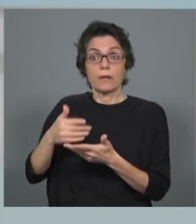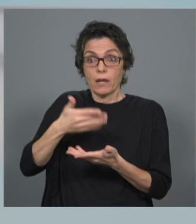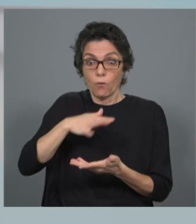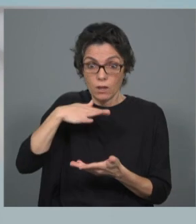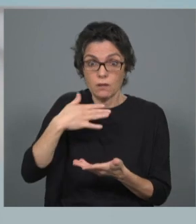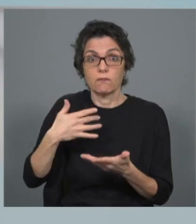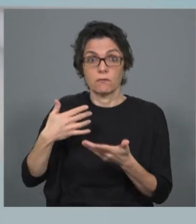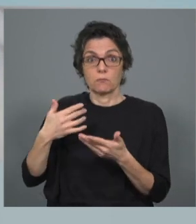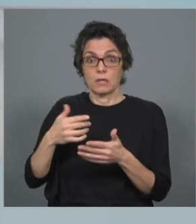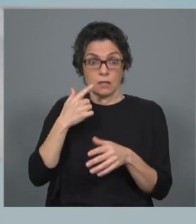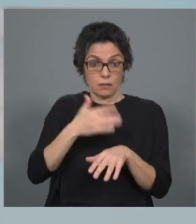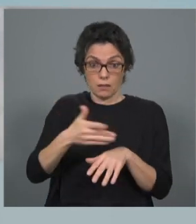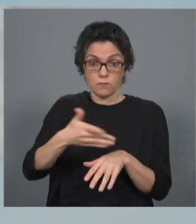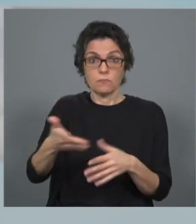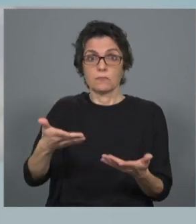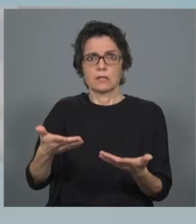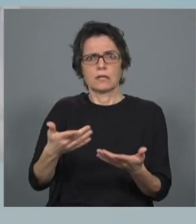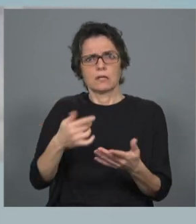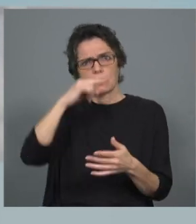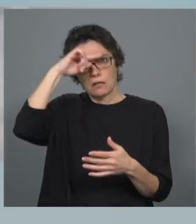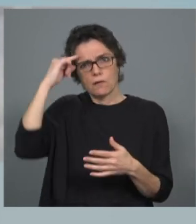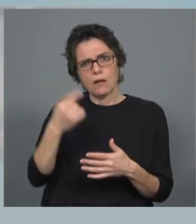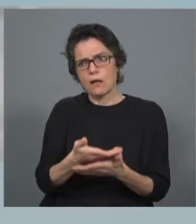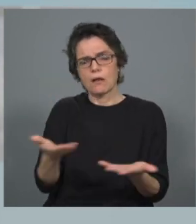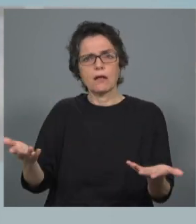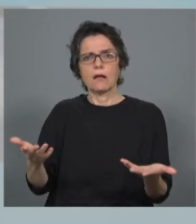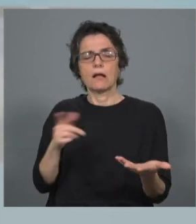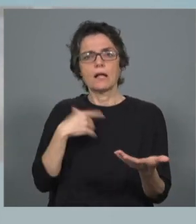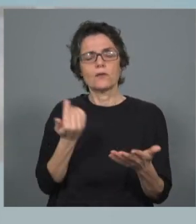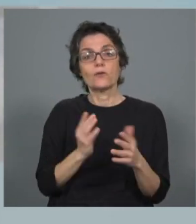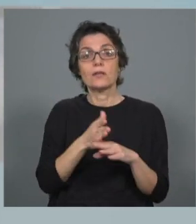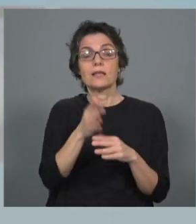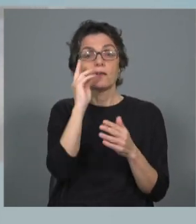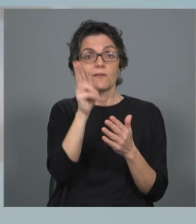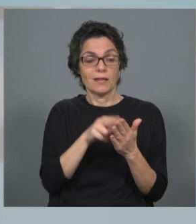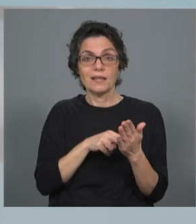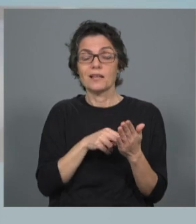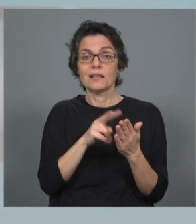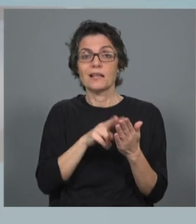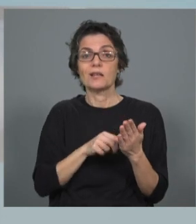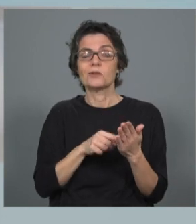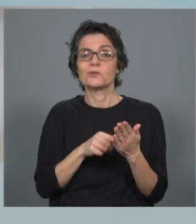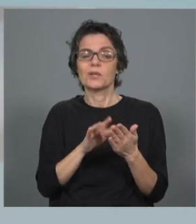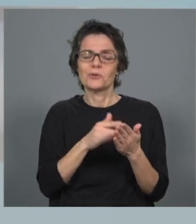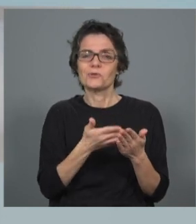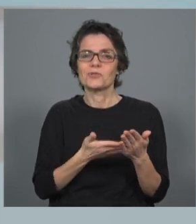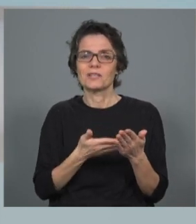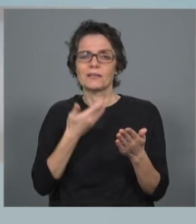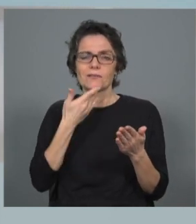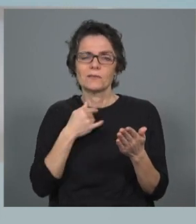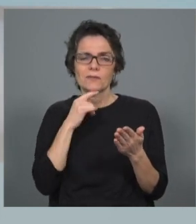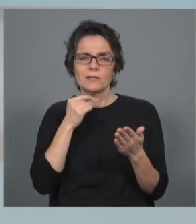espelham. E ajuda-nos a interpretar isso, ajuda-nos a encontrar um sentido para isso. Parece-me que, como dizia em chave cristã,